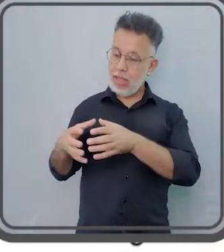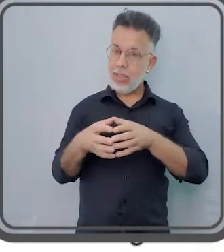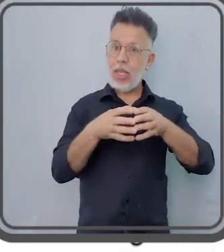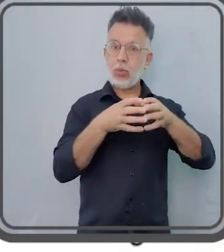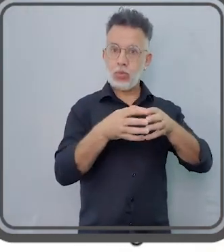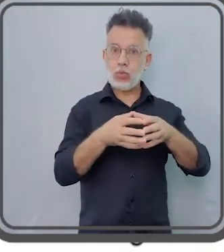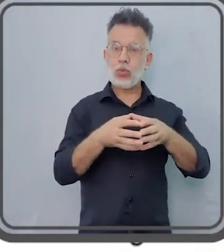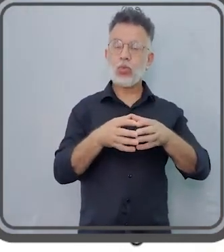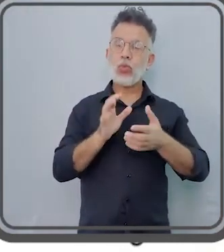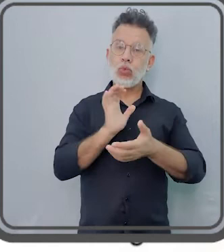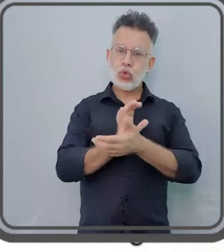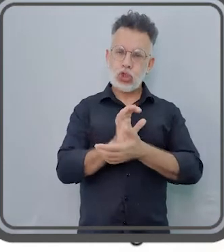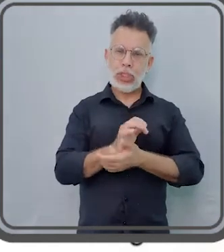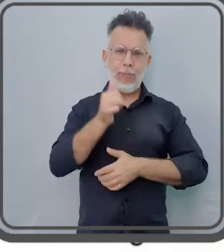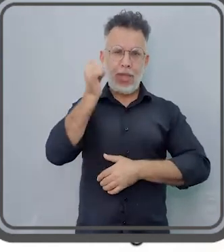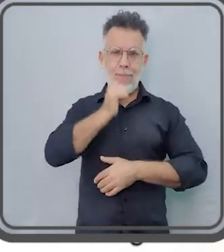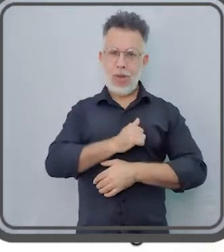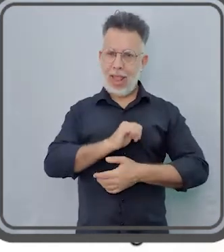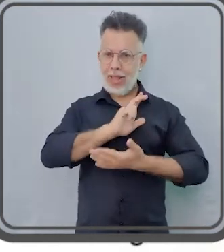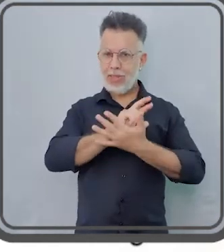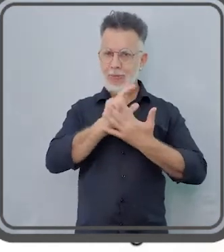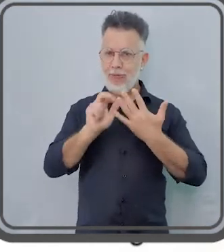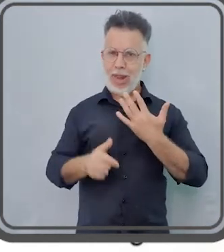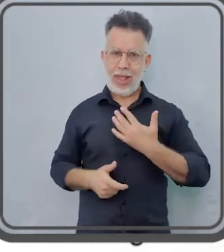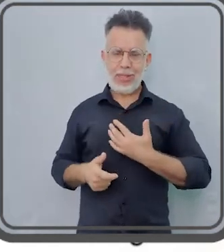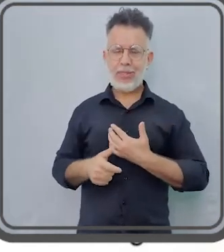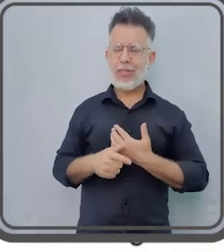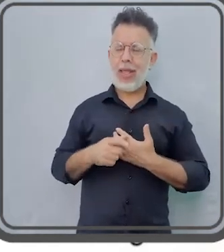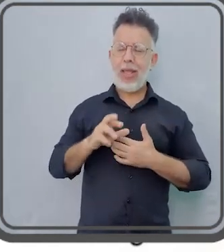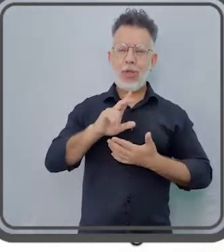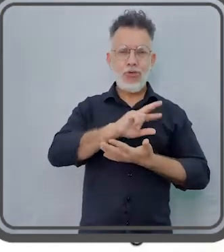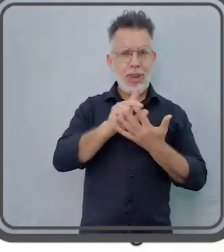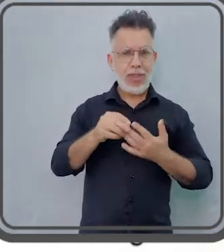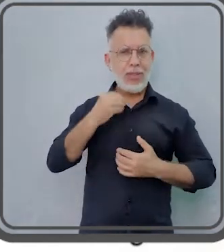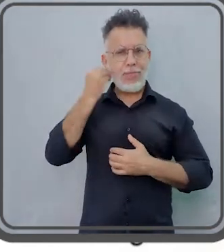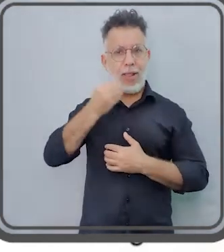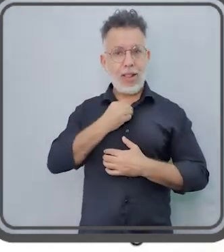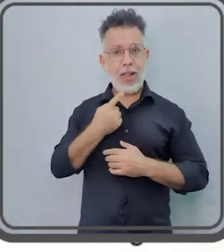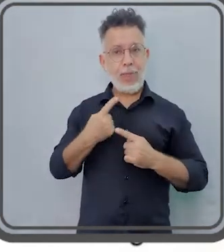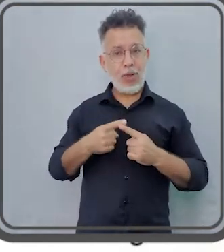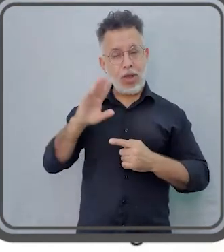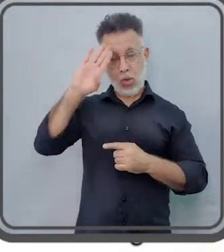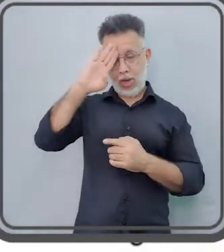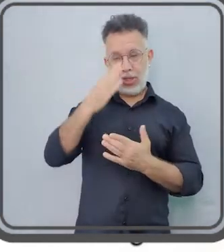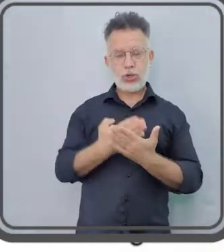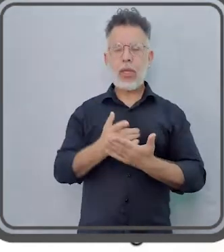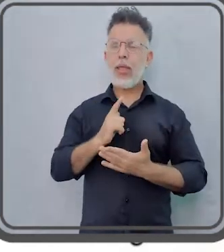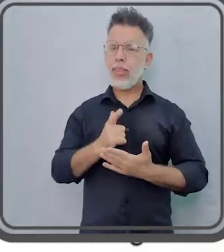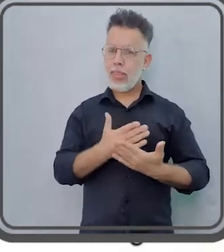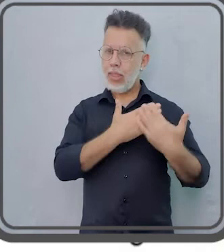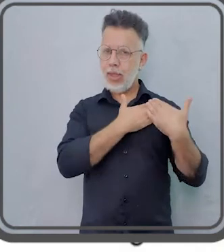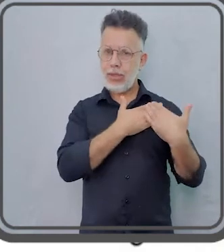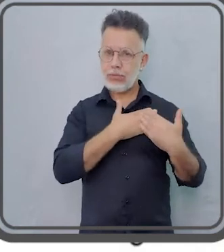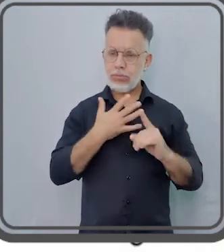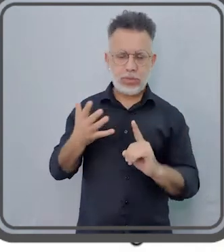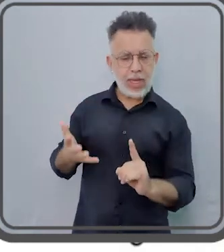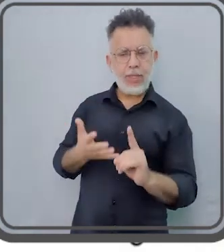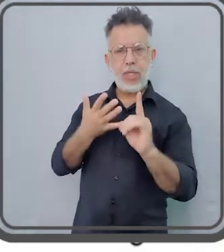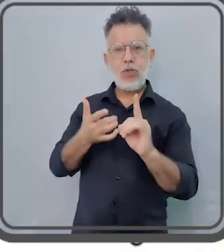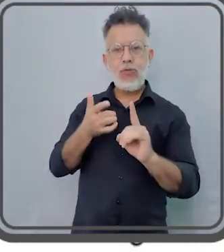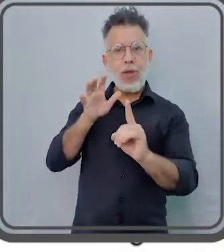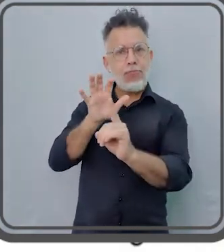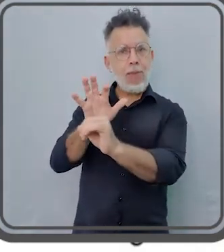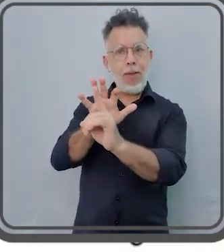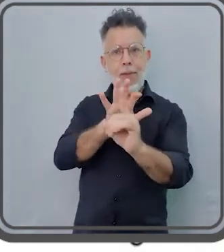mulheres diversas, com diferentes jornadas, porque eu acredito que isso tem um papel de incentivar outras mulheres. Eu sempre gostei muito